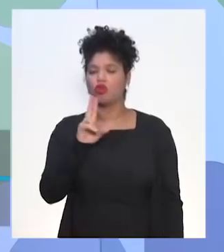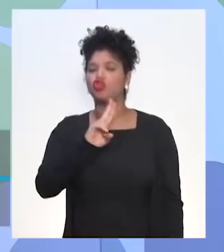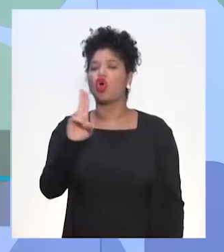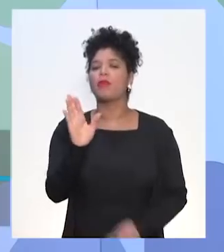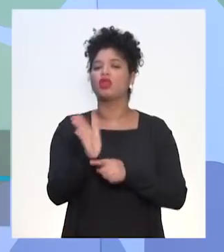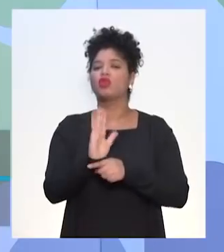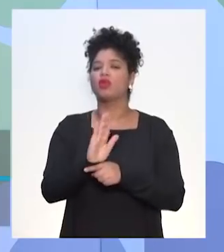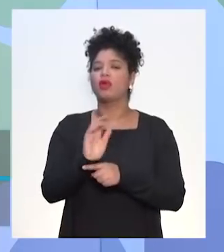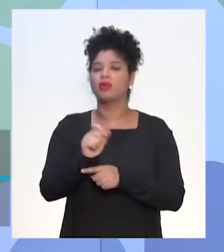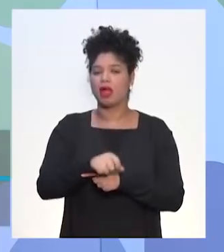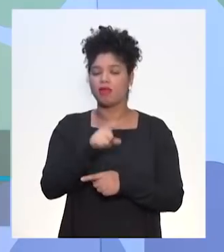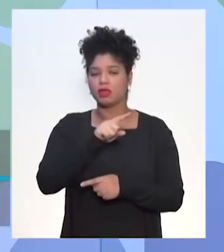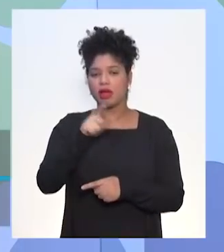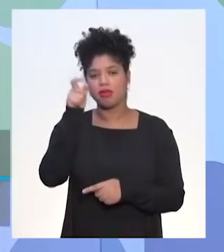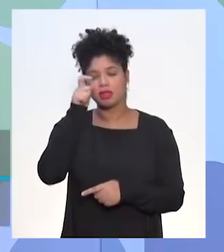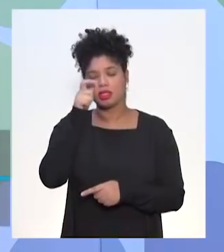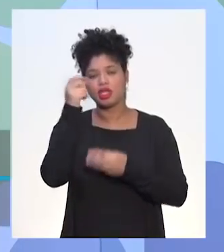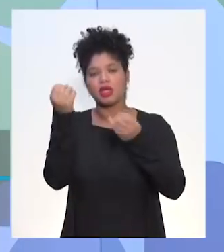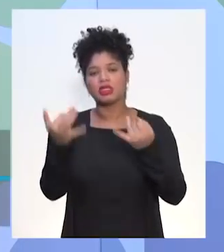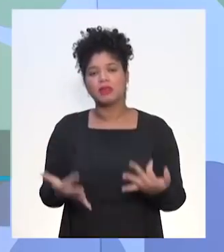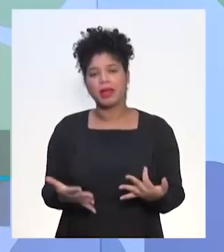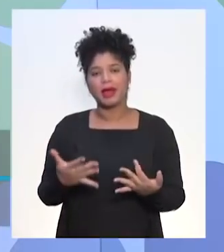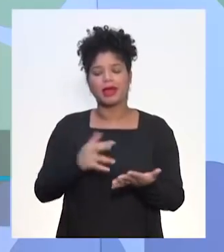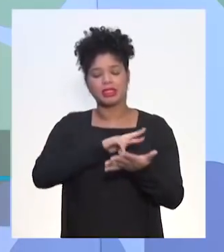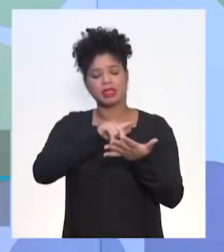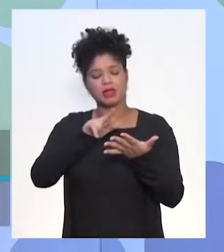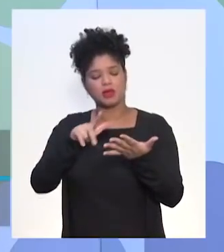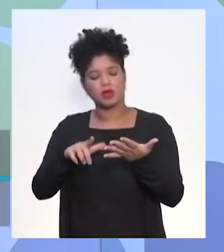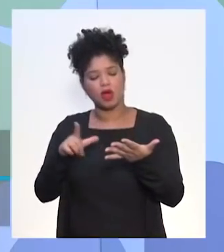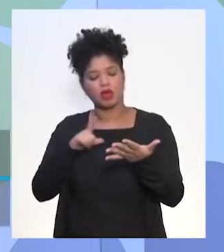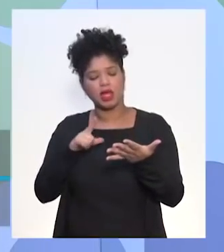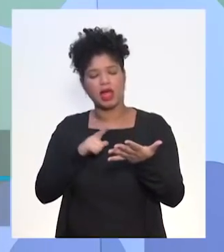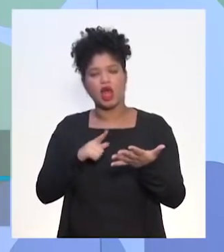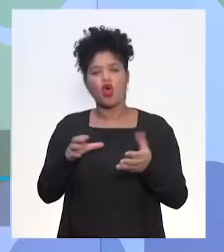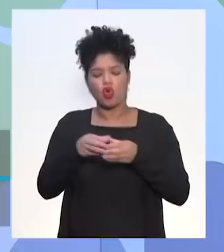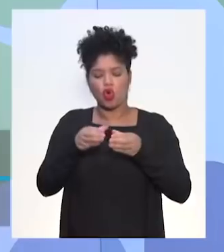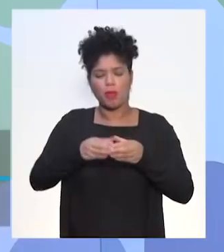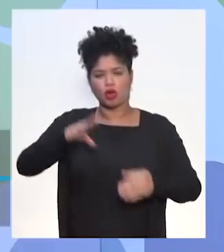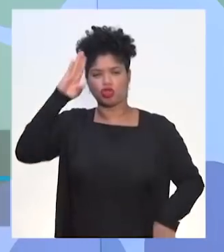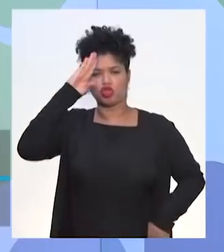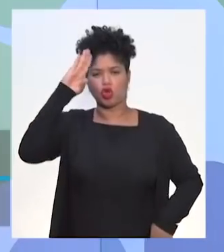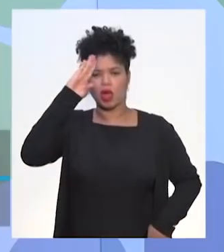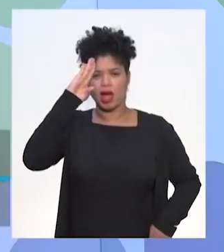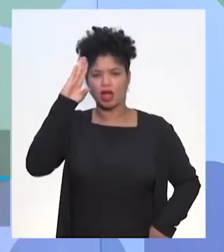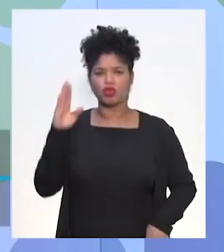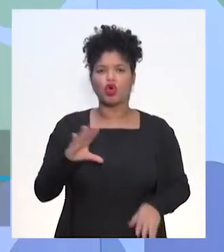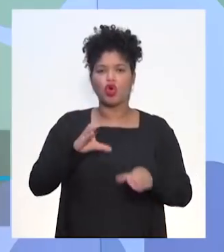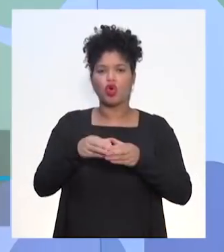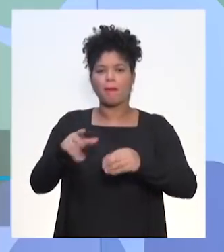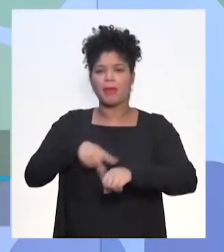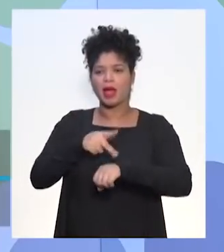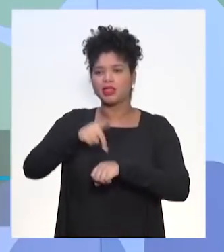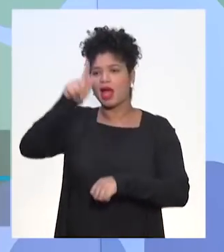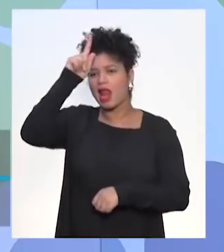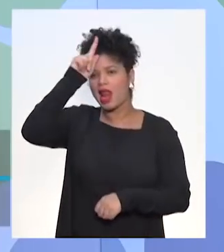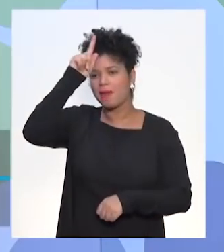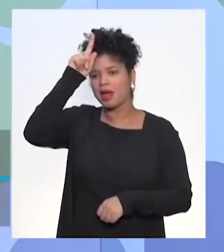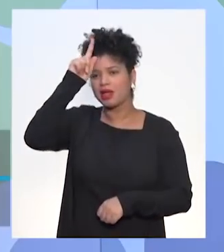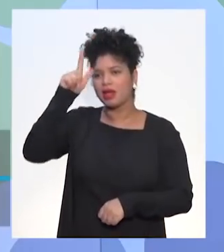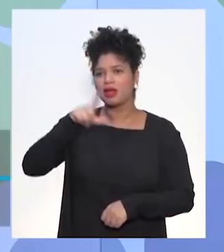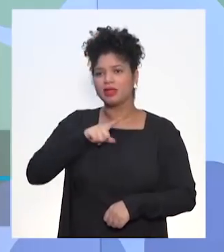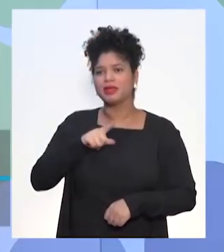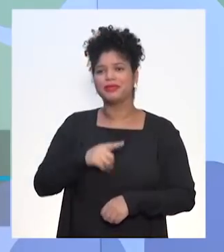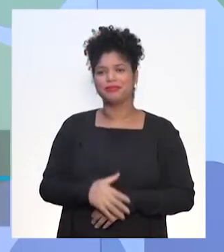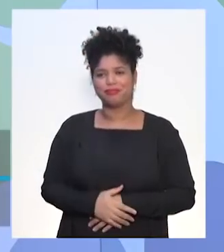como propaganda para justificar, né? Então aparece ali os soldados alemães, aparece ali a Alemanha como uma grande nação. Então a gente